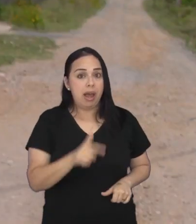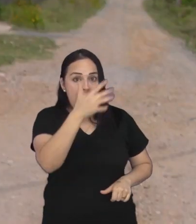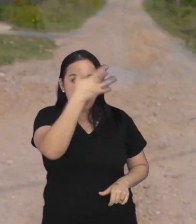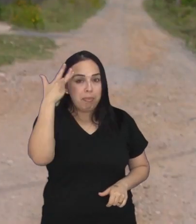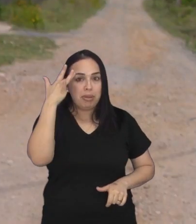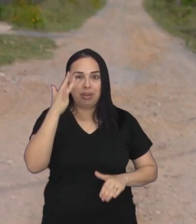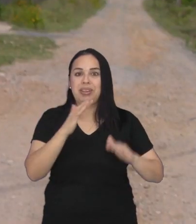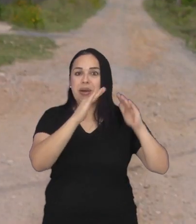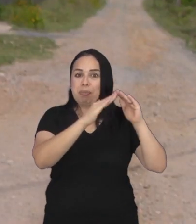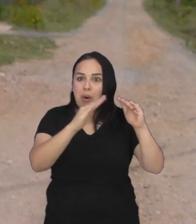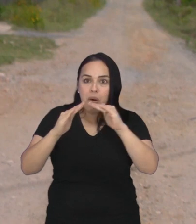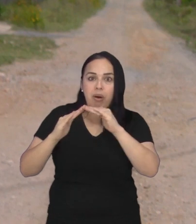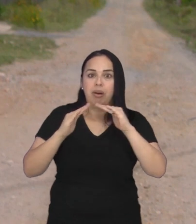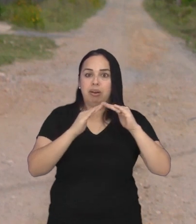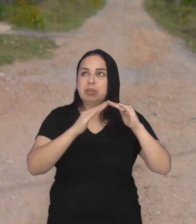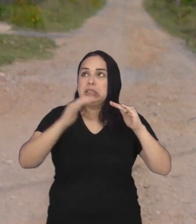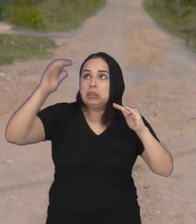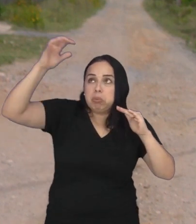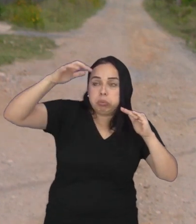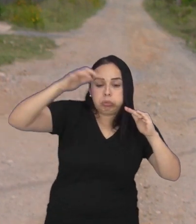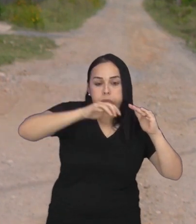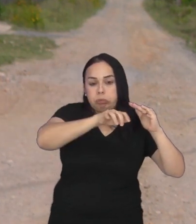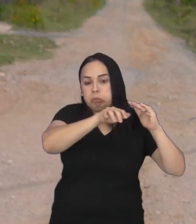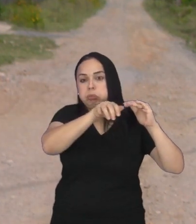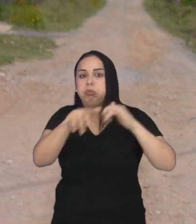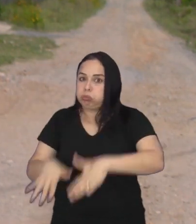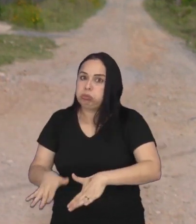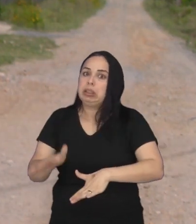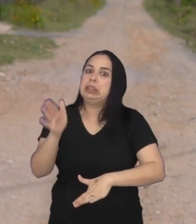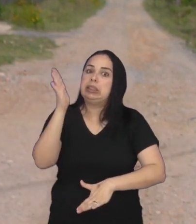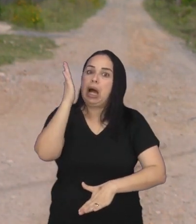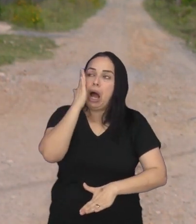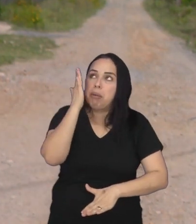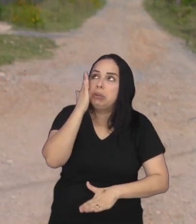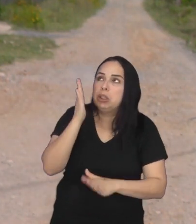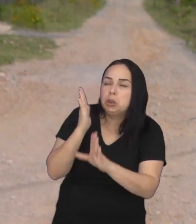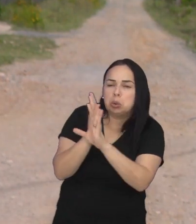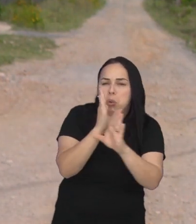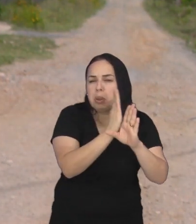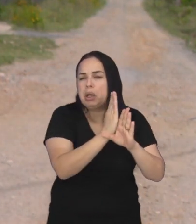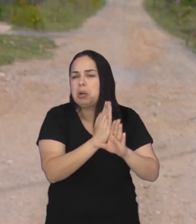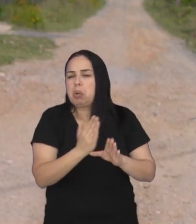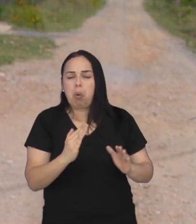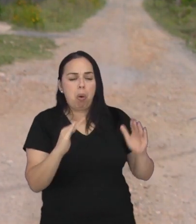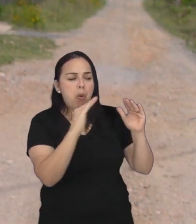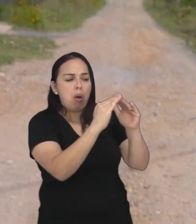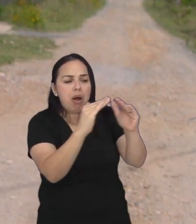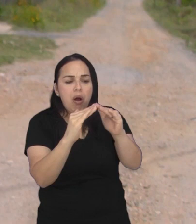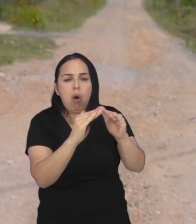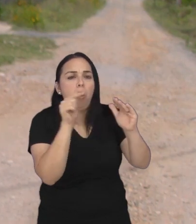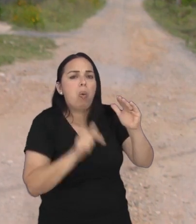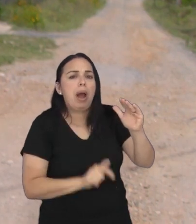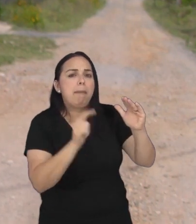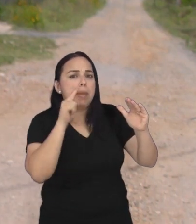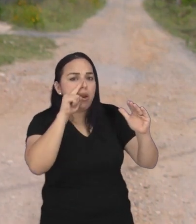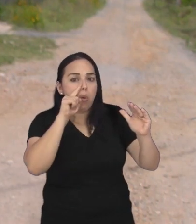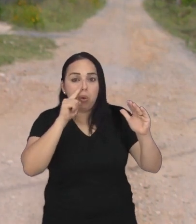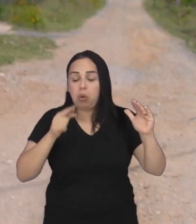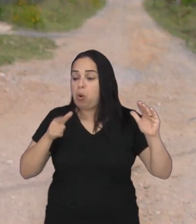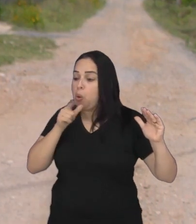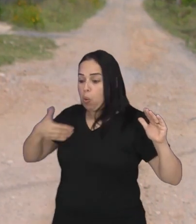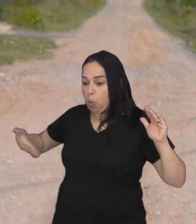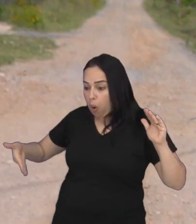criança que está fazendo provocações, né? Alguma coisa do tipo, para alinhar esses dois lados. E para reforçar o